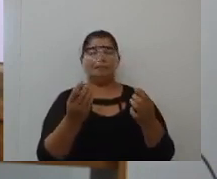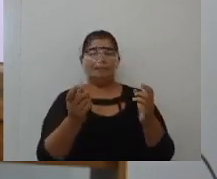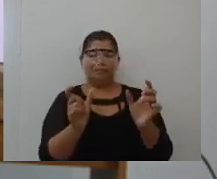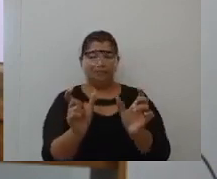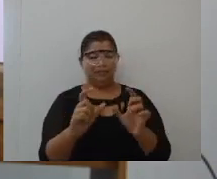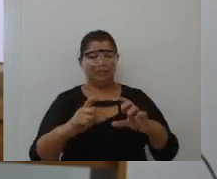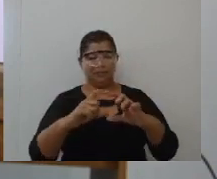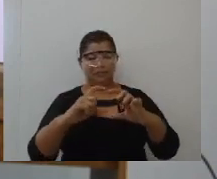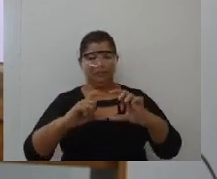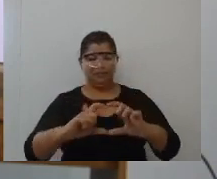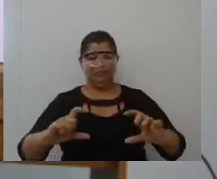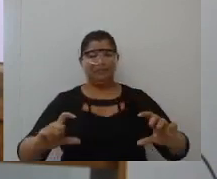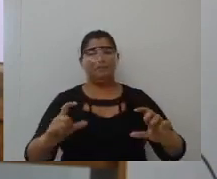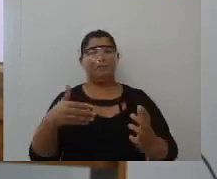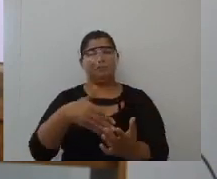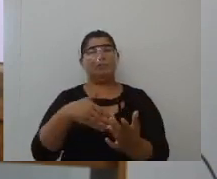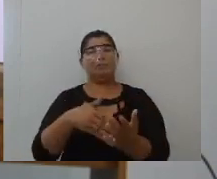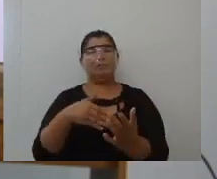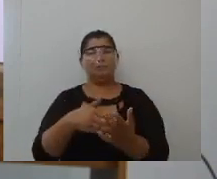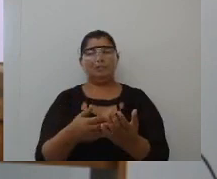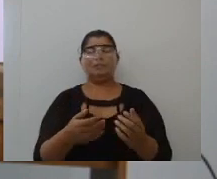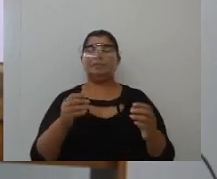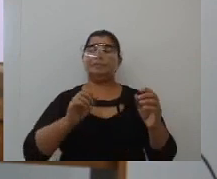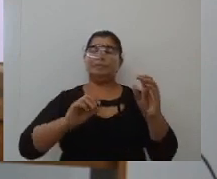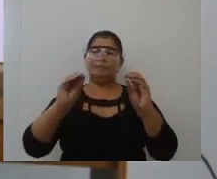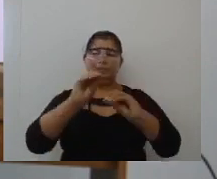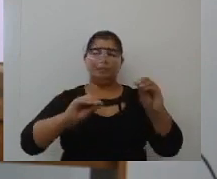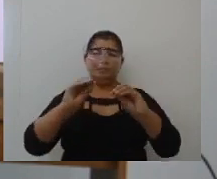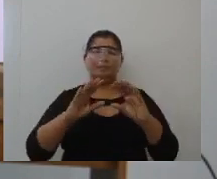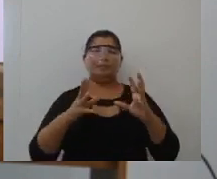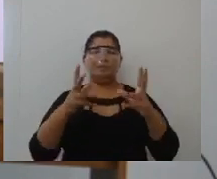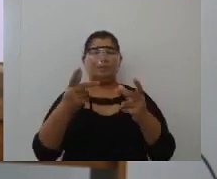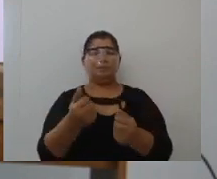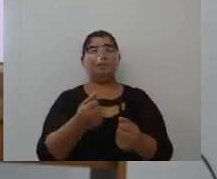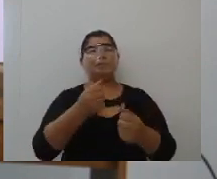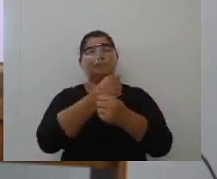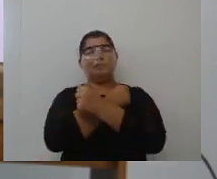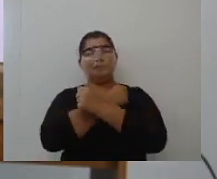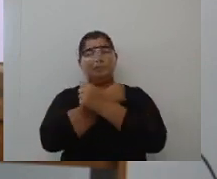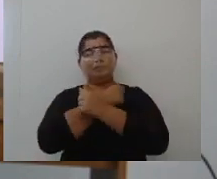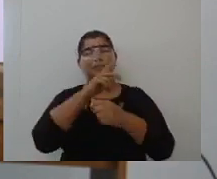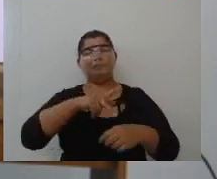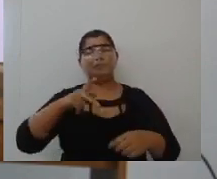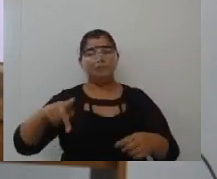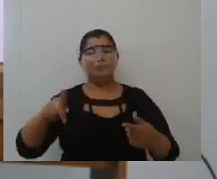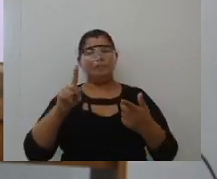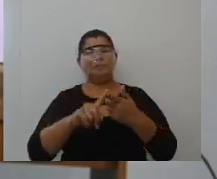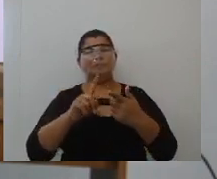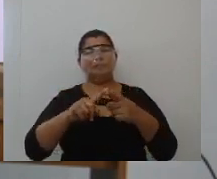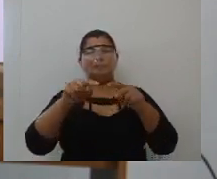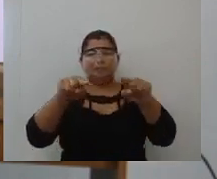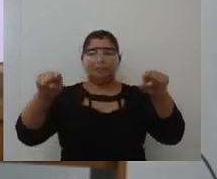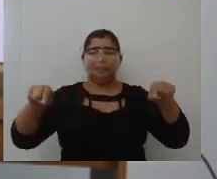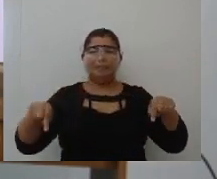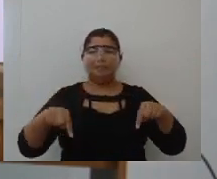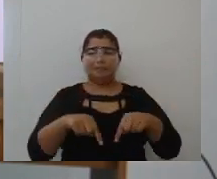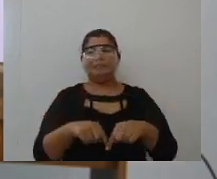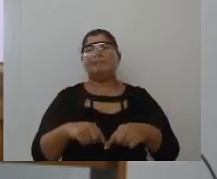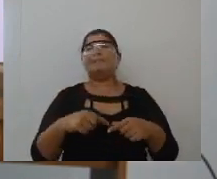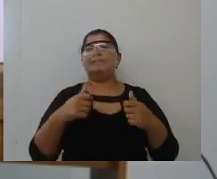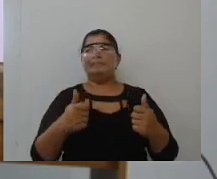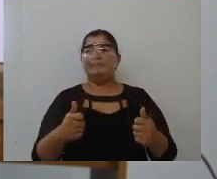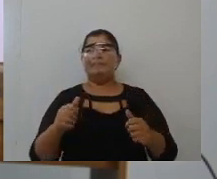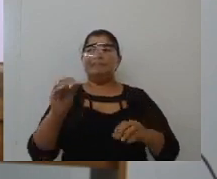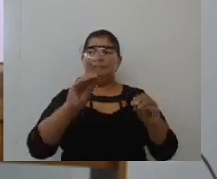competência. Mando um abraço para todos os professores do Osa Santana e para a minha sala. Então, um abraço para todo mundo aí